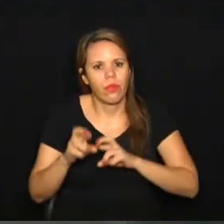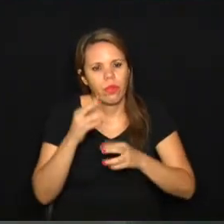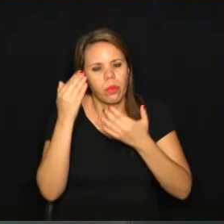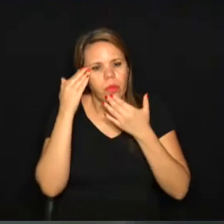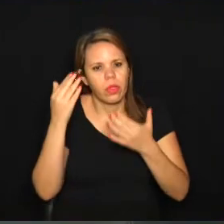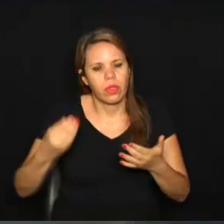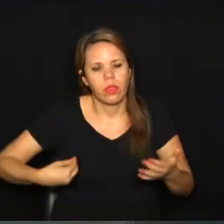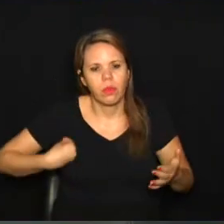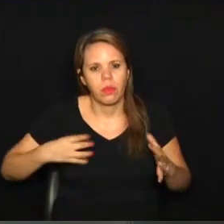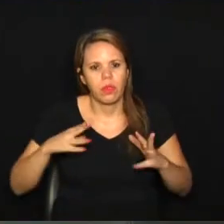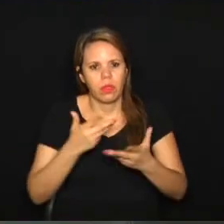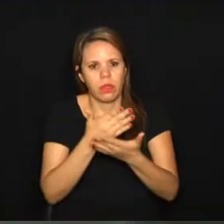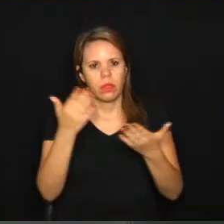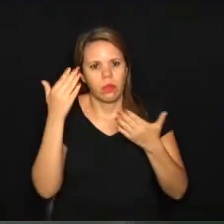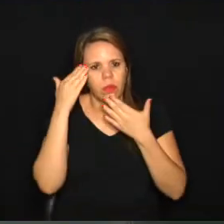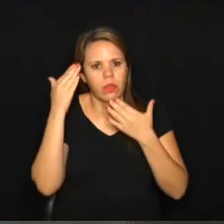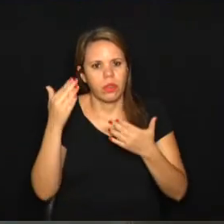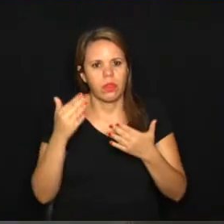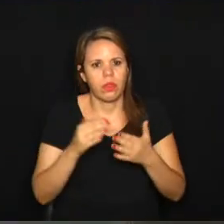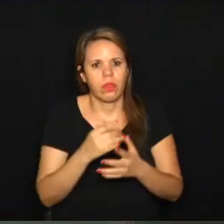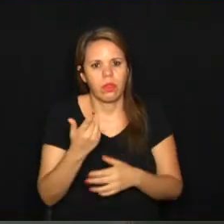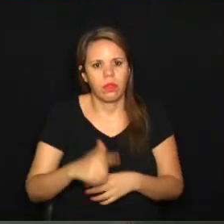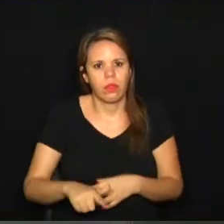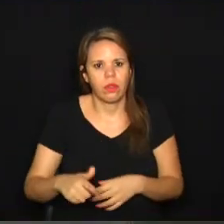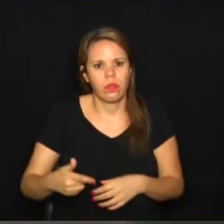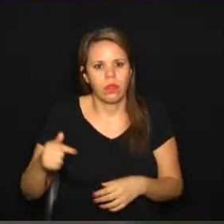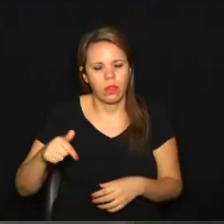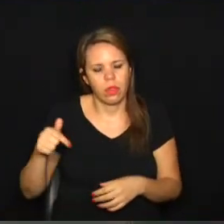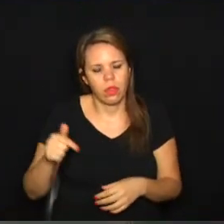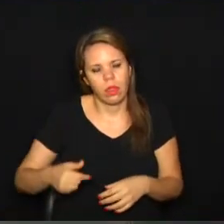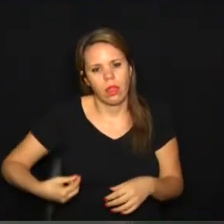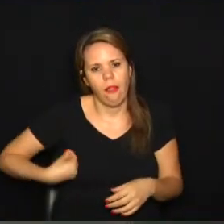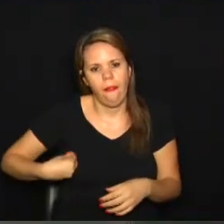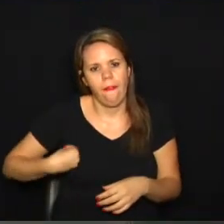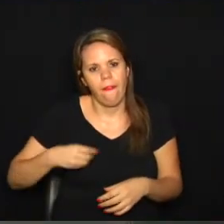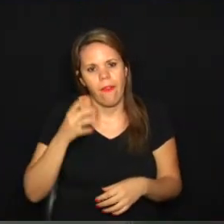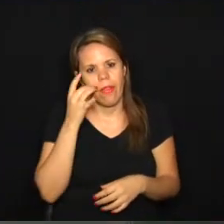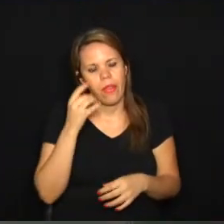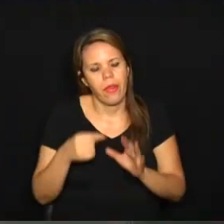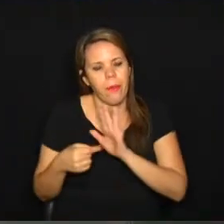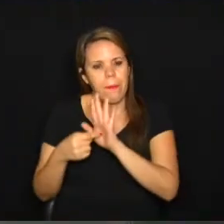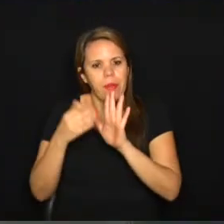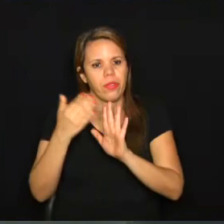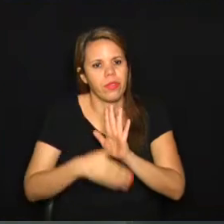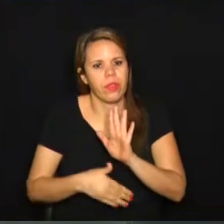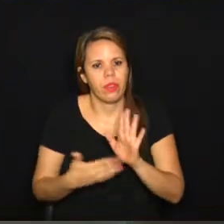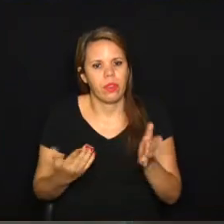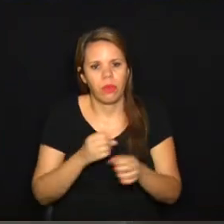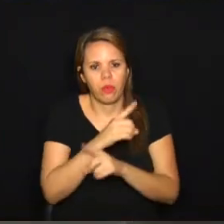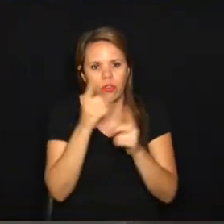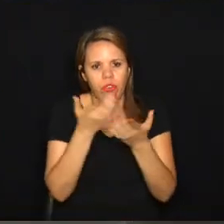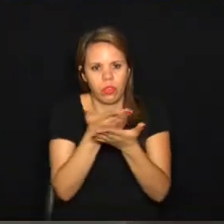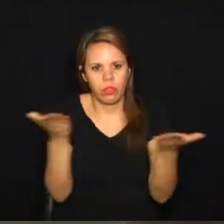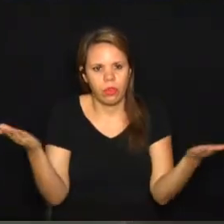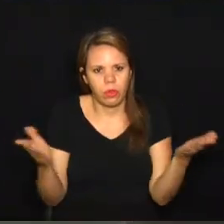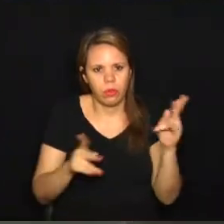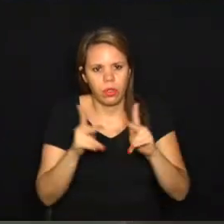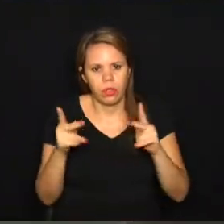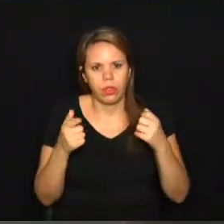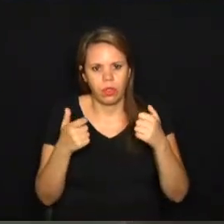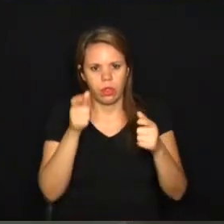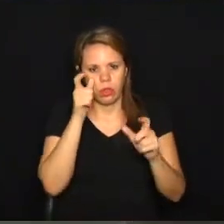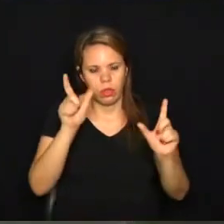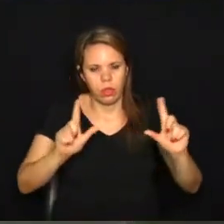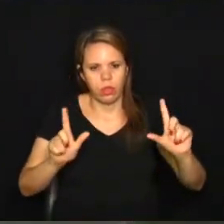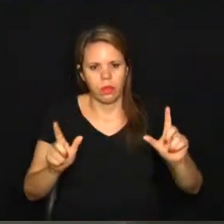à presença de todos, muito obrigado por mais uma vez estarmos aqui fazendo essas colocações e um bom dia aos